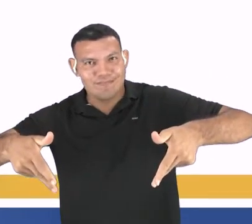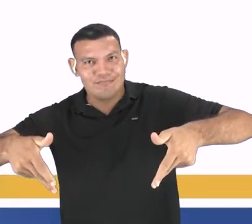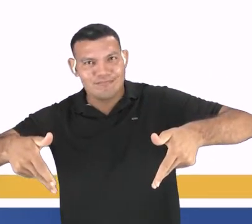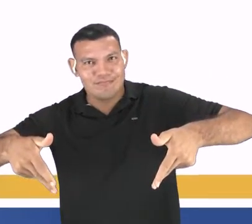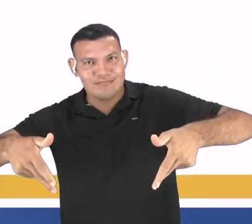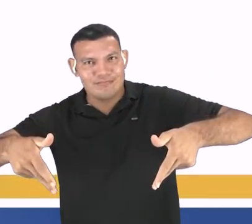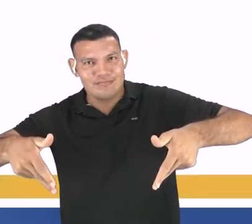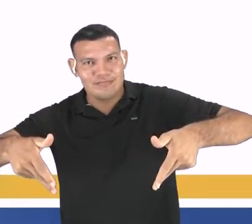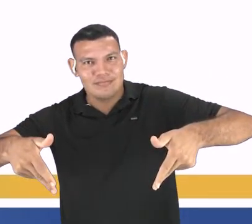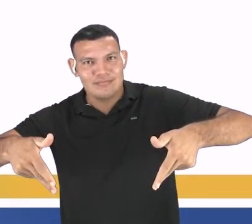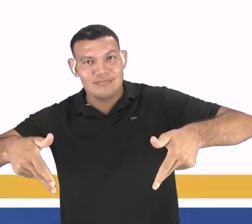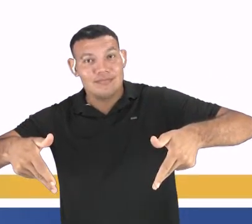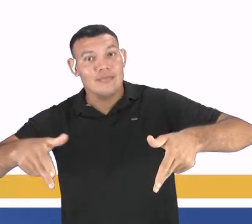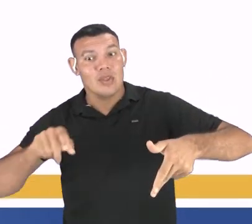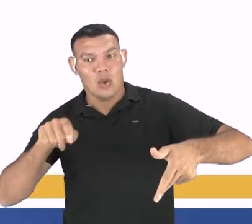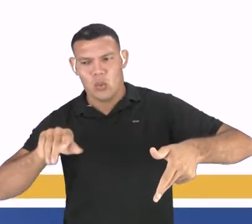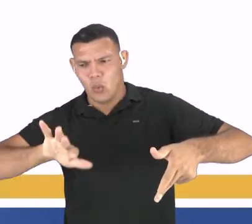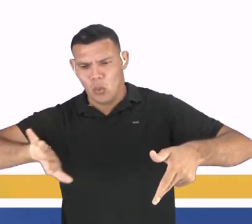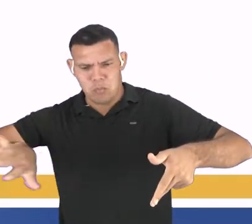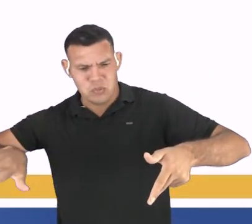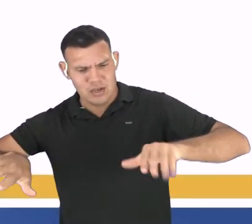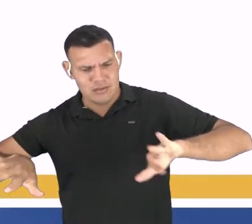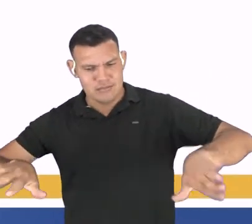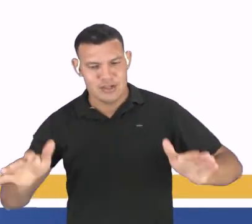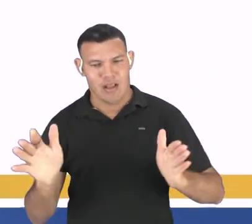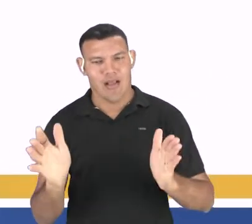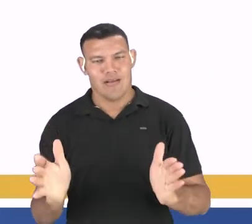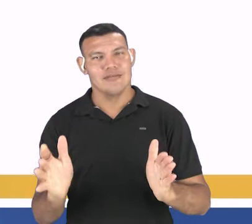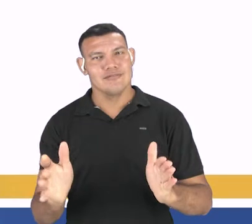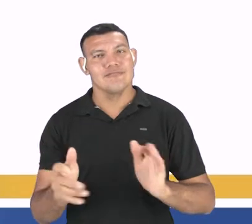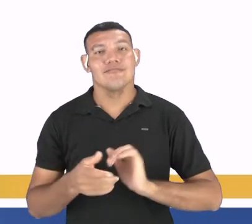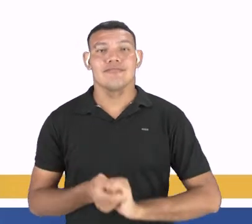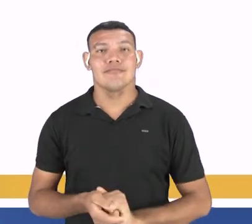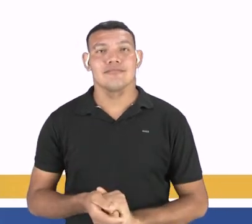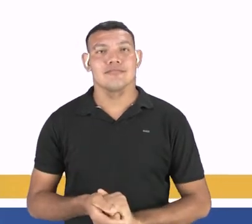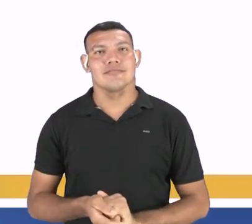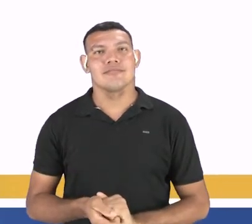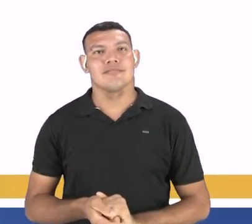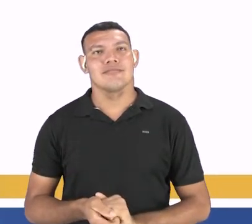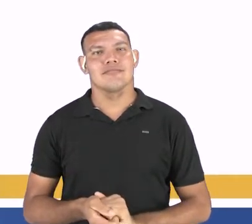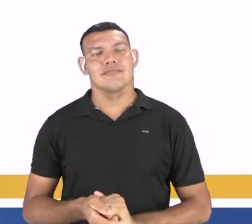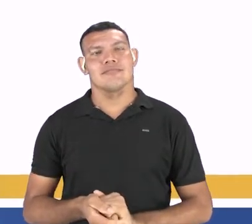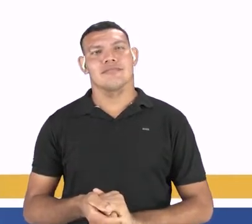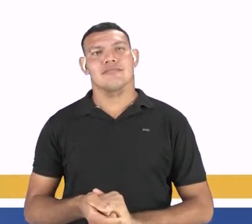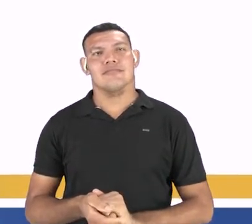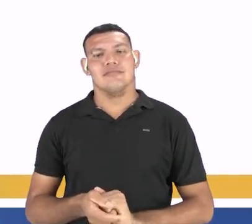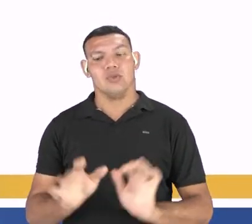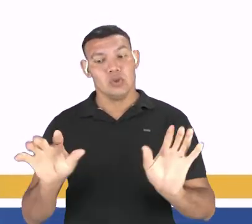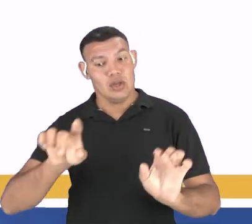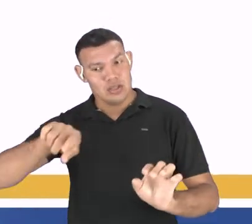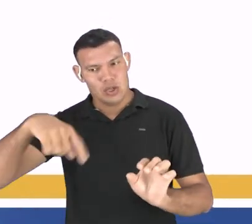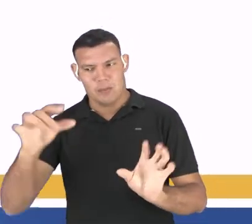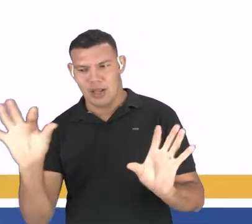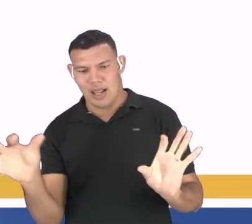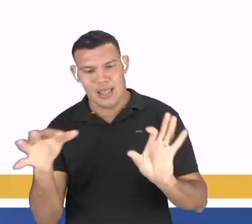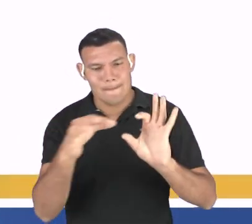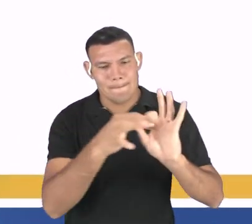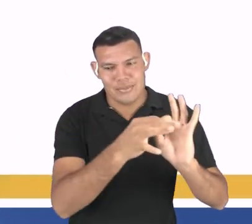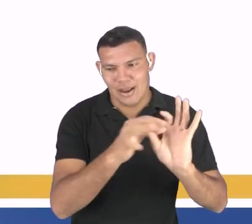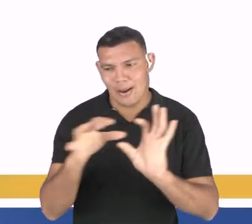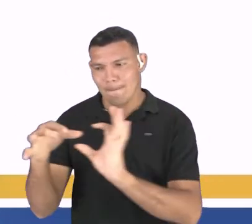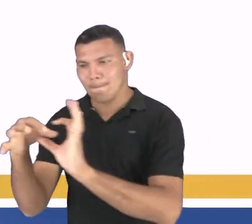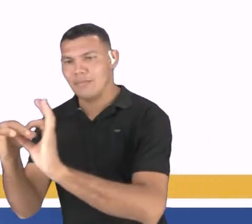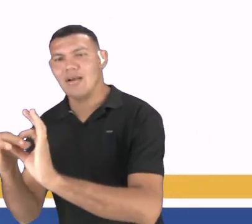né as extremidades das partes cortadas recebe o nome de extremidades de ligação pois se encaixa